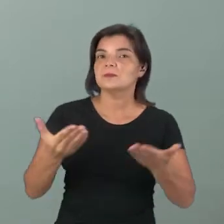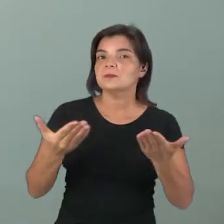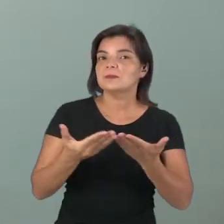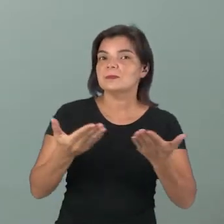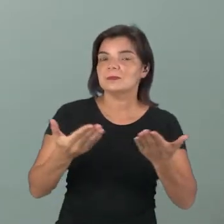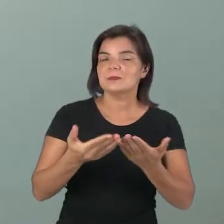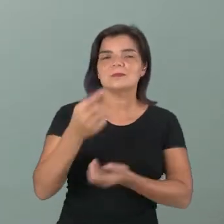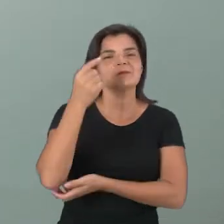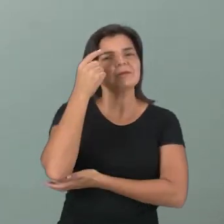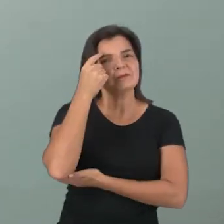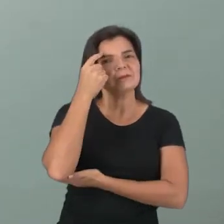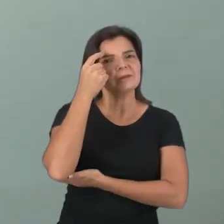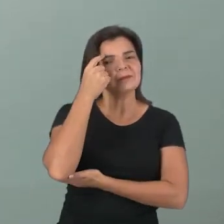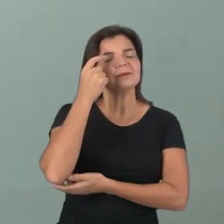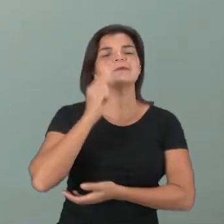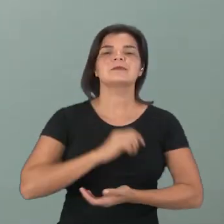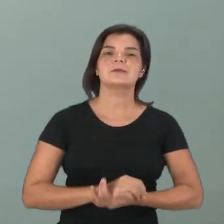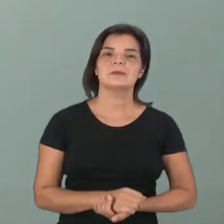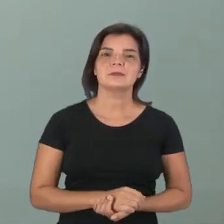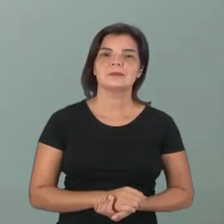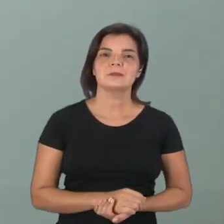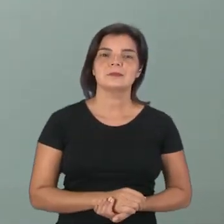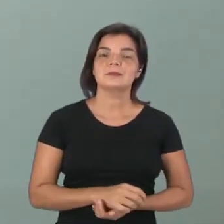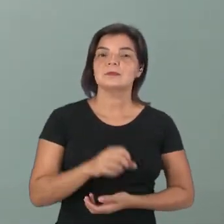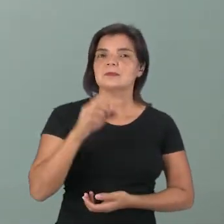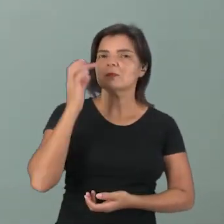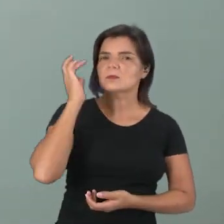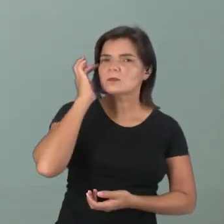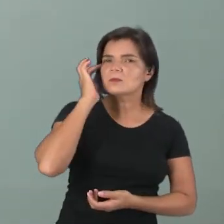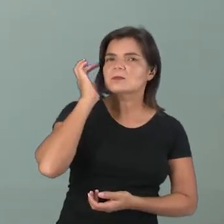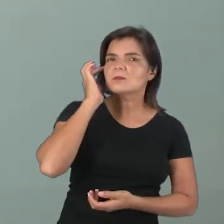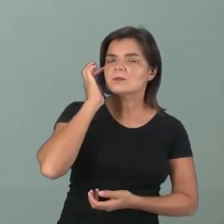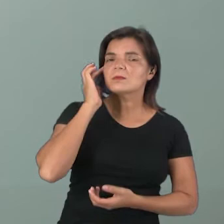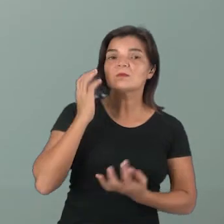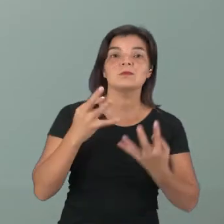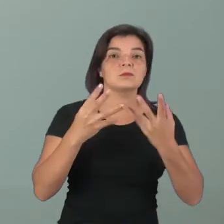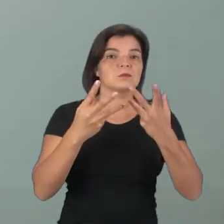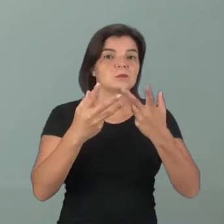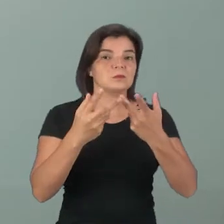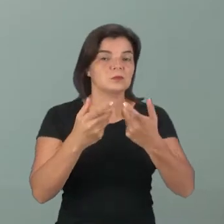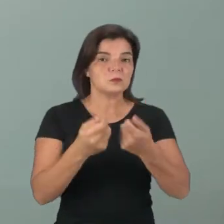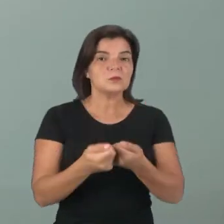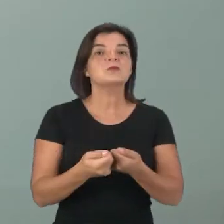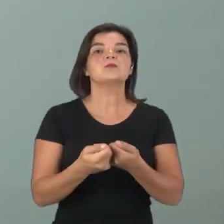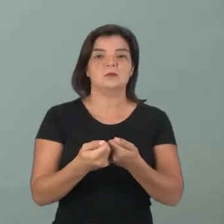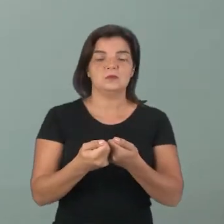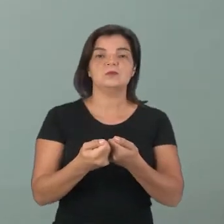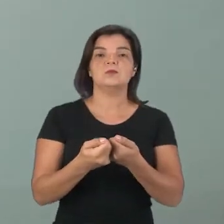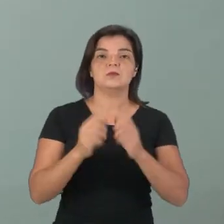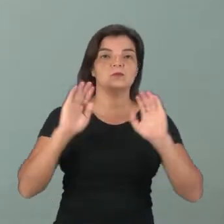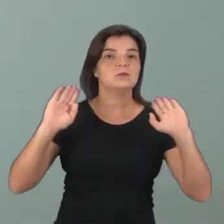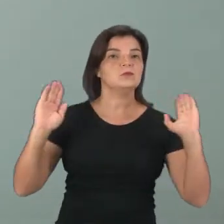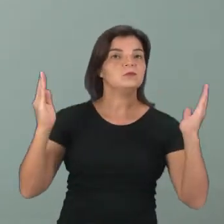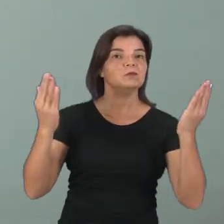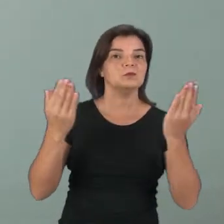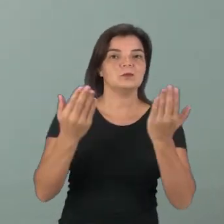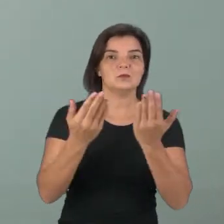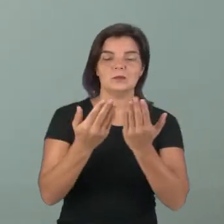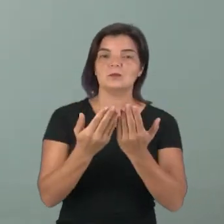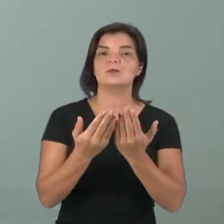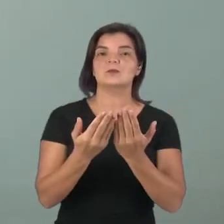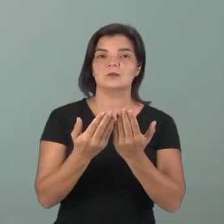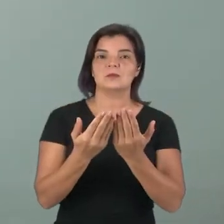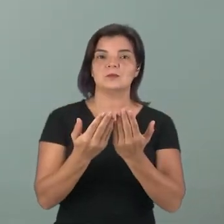Agora, vamos refletir um pouquinho? Será que tudo que está